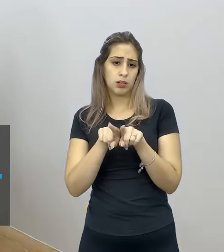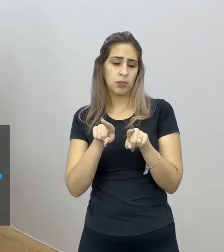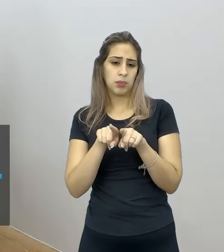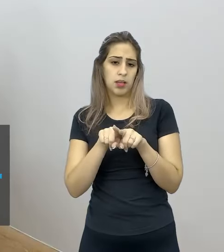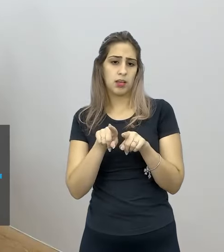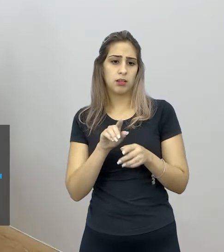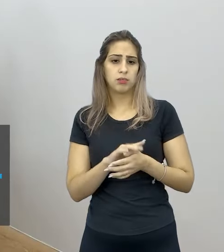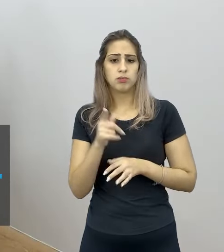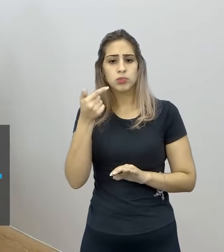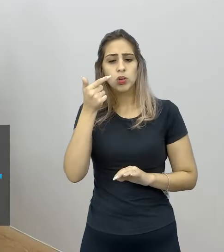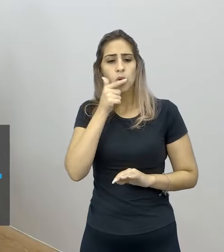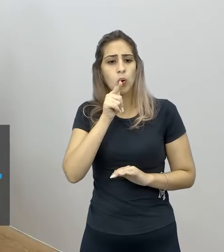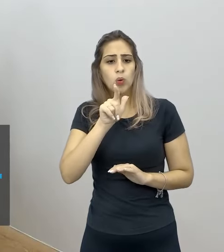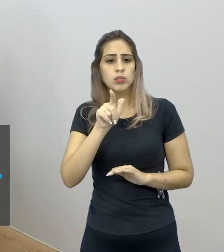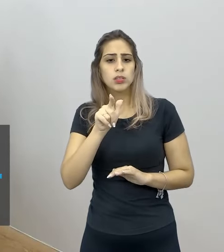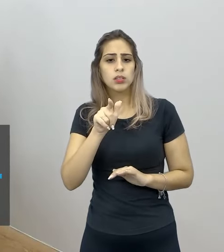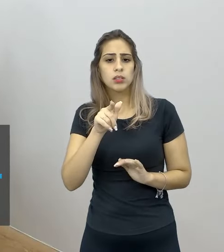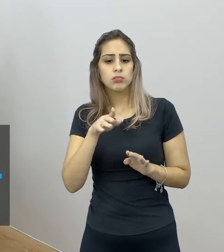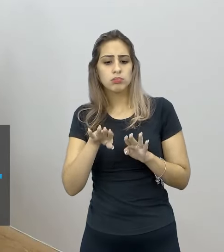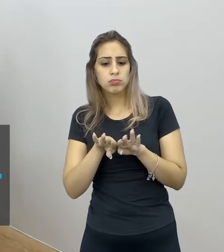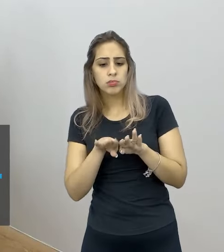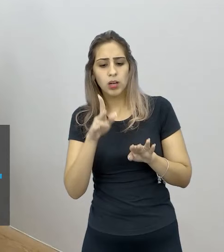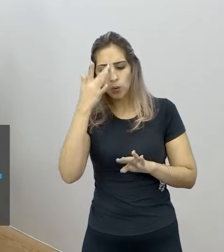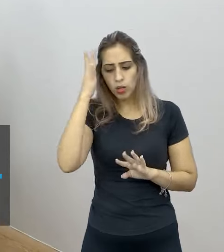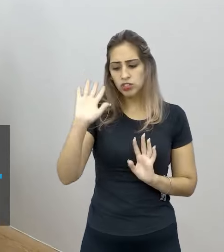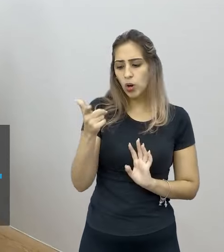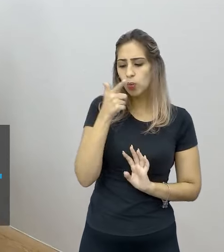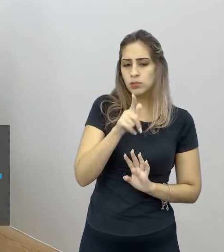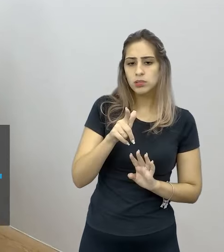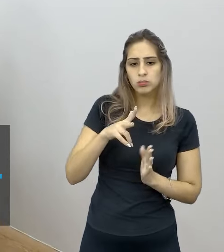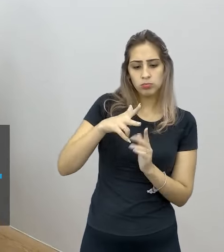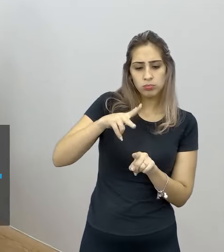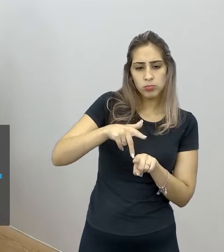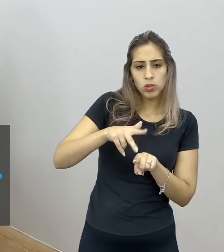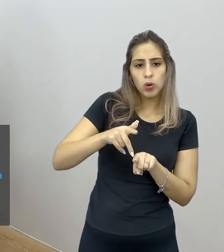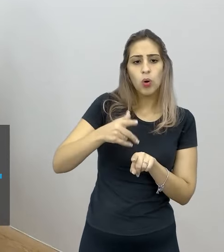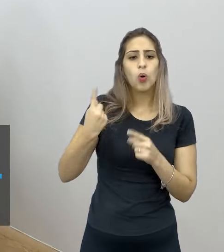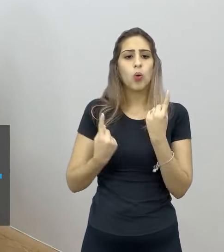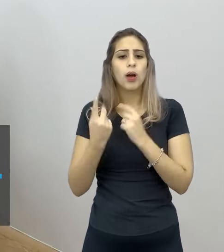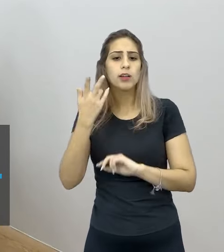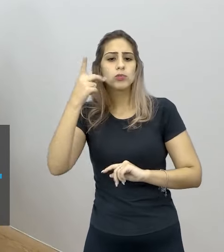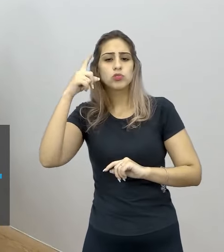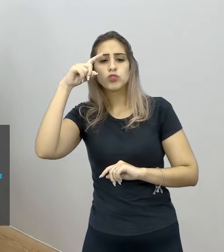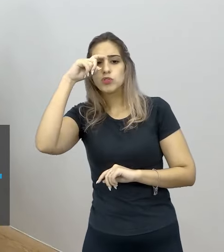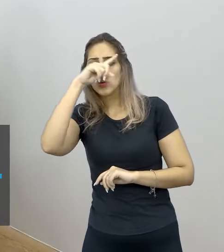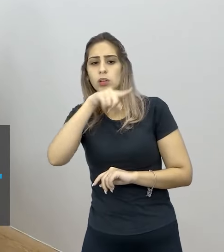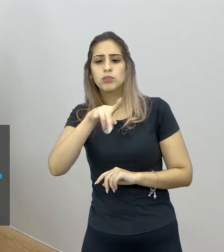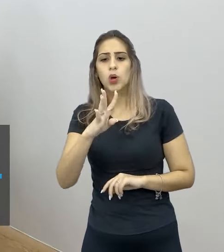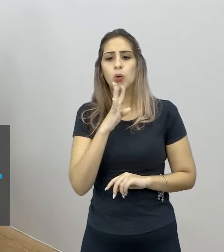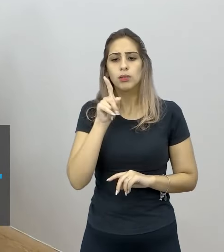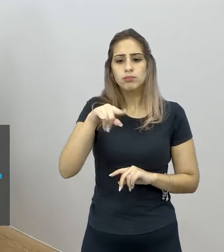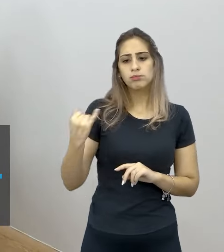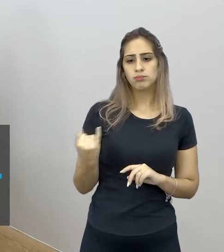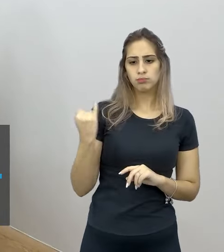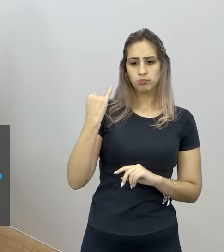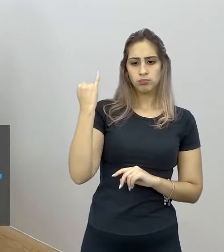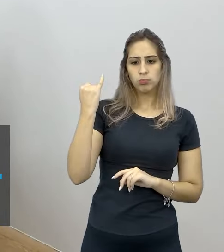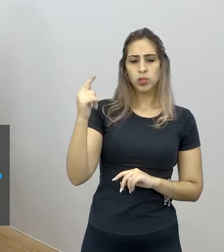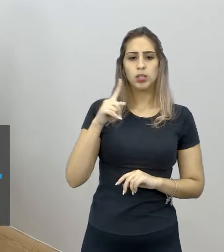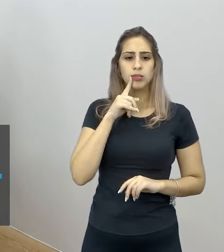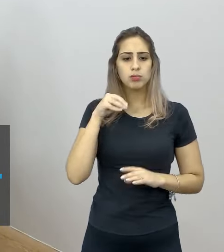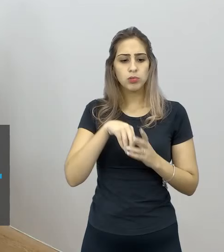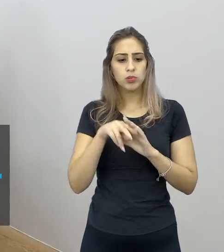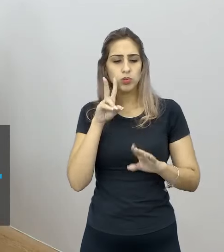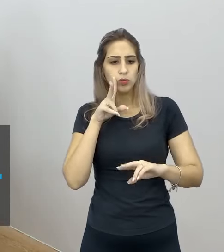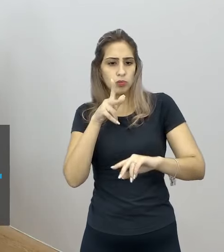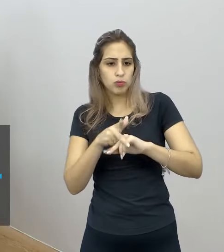exemplo. Se eles conseguem se equilibrar, se alguém já conseguiu andar de skate, qual a dificuldade de andar de skate. Se eles conhecem, que é importante, né? Até mesmo do